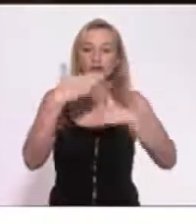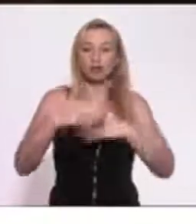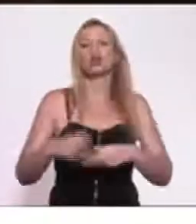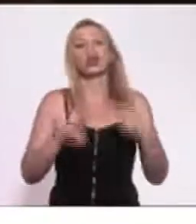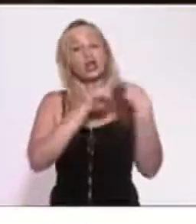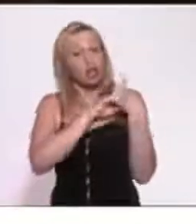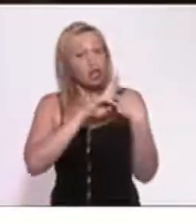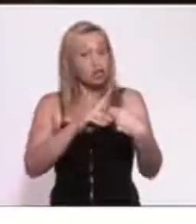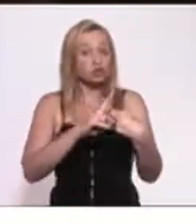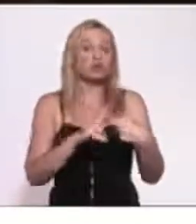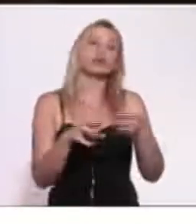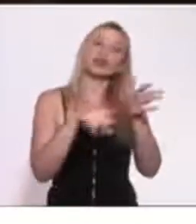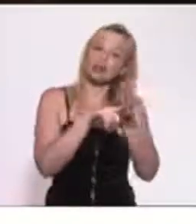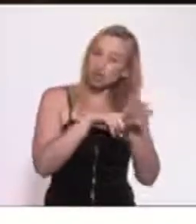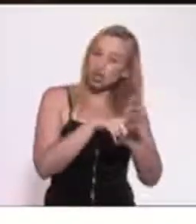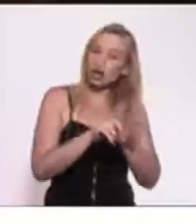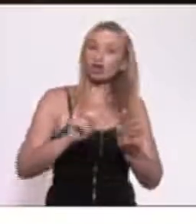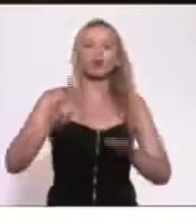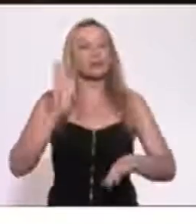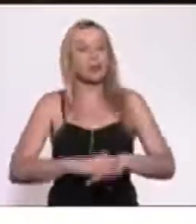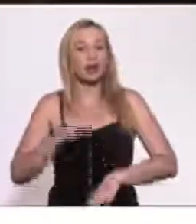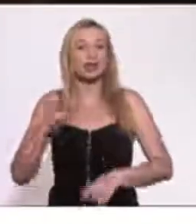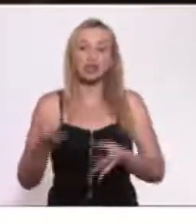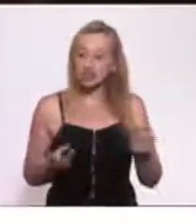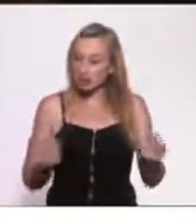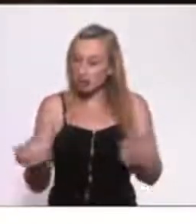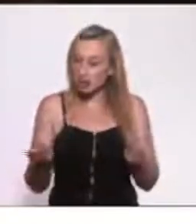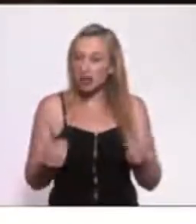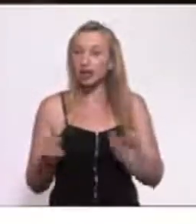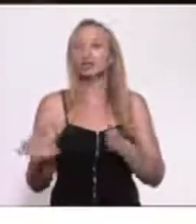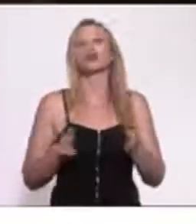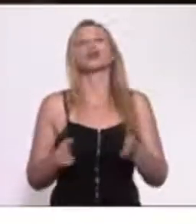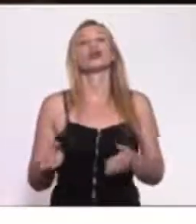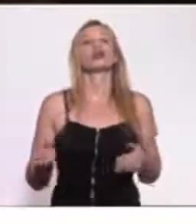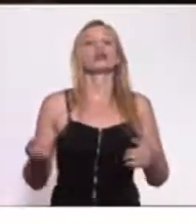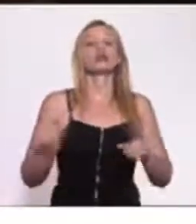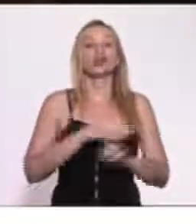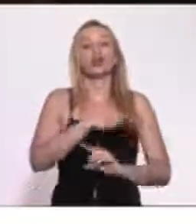com responsabilidade fiscal e muita sensibilidade social. Obrigado, presidente.